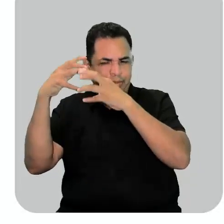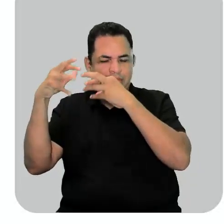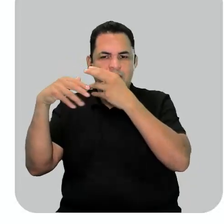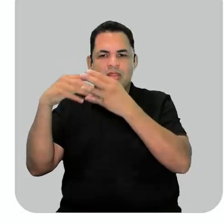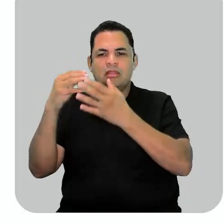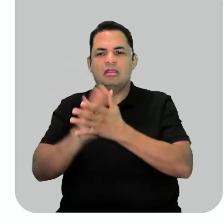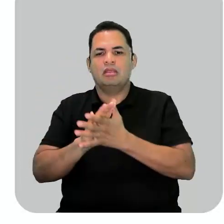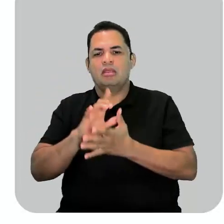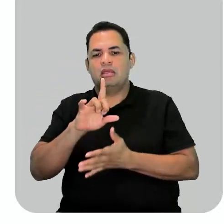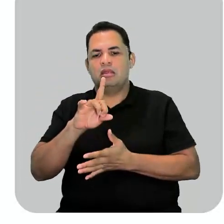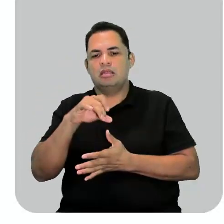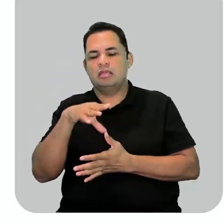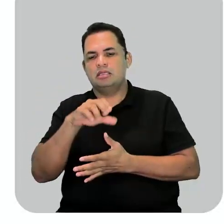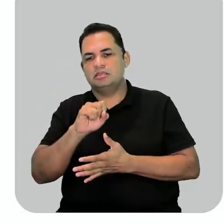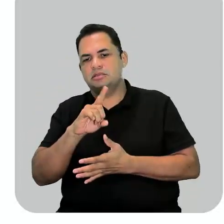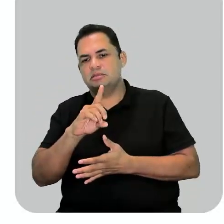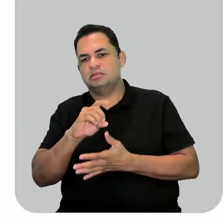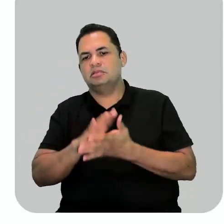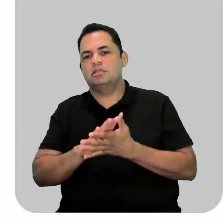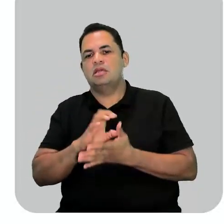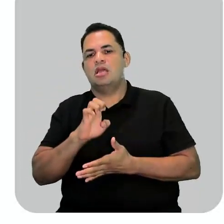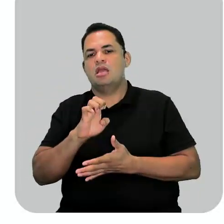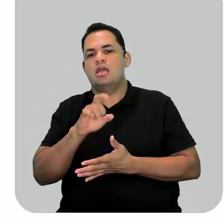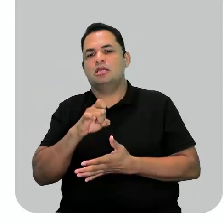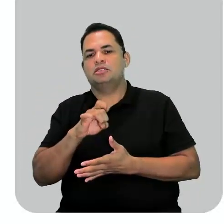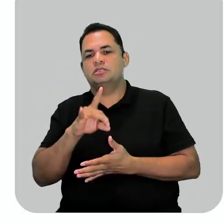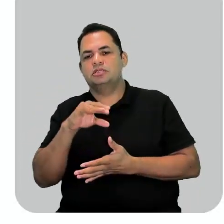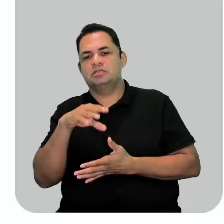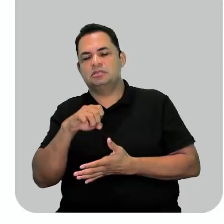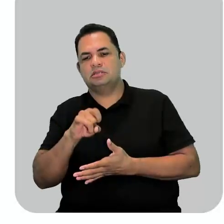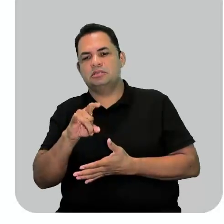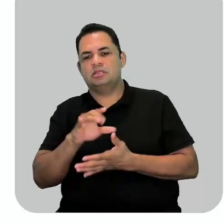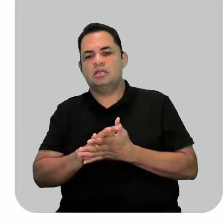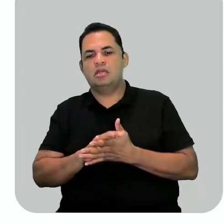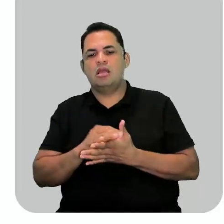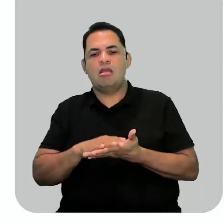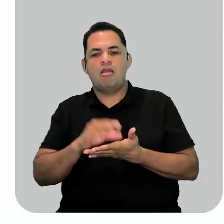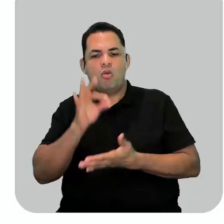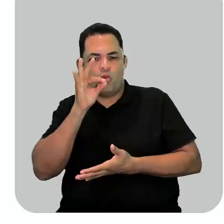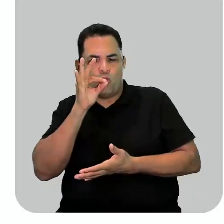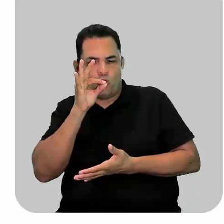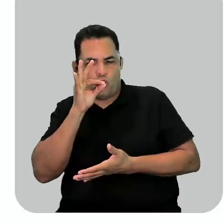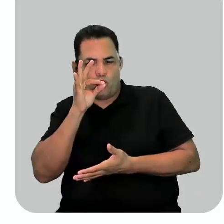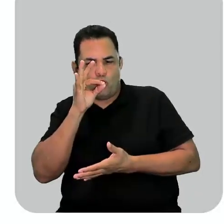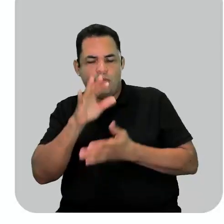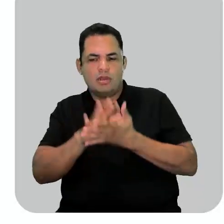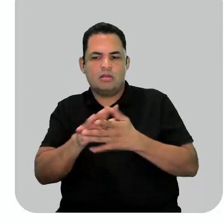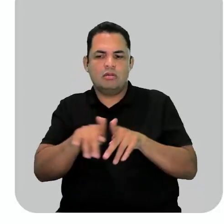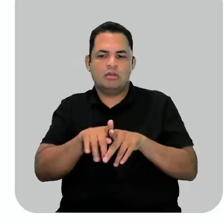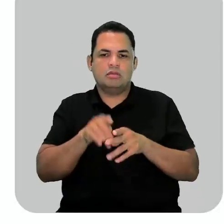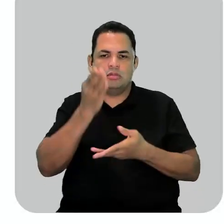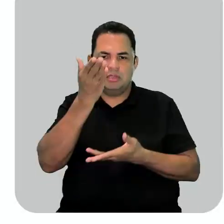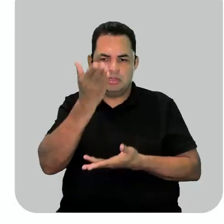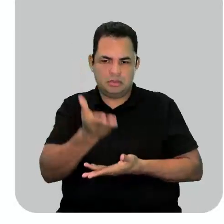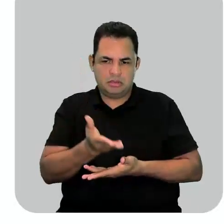viu o LSD, o êxtase, a maconha, que entra nesse tipo de